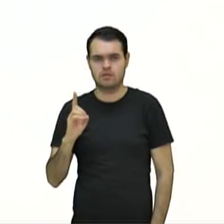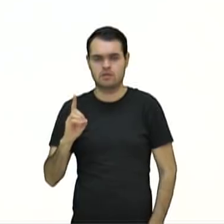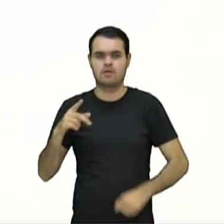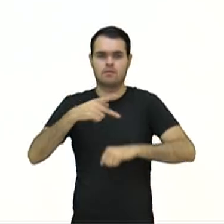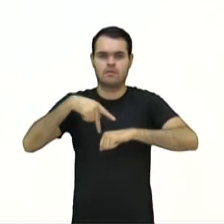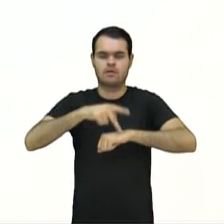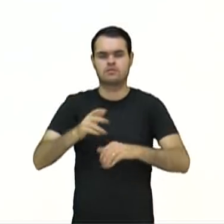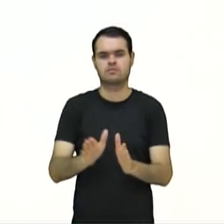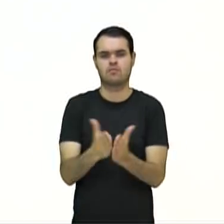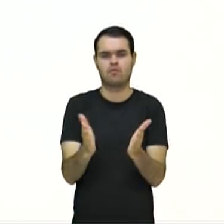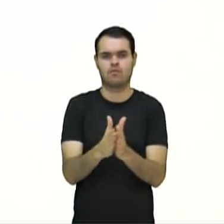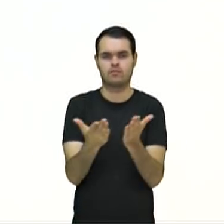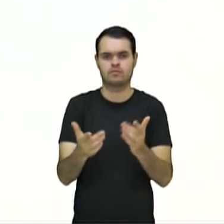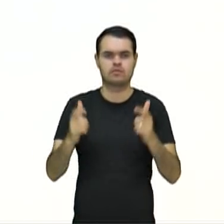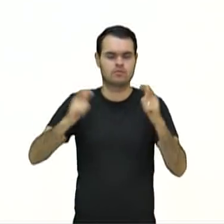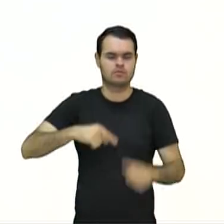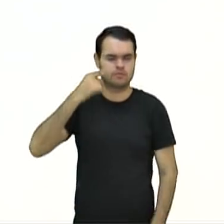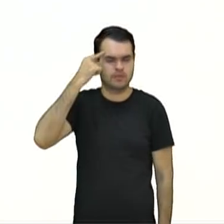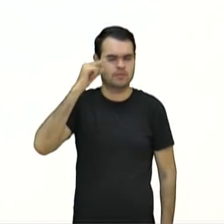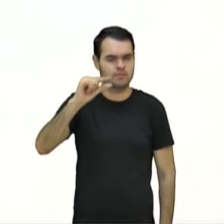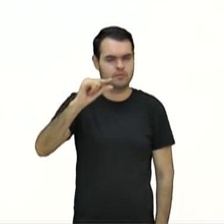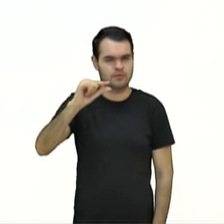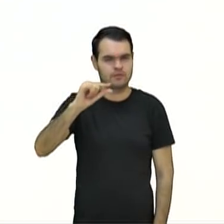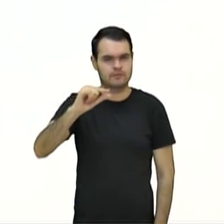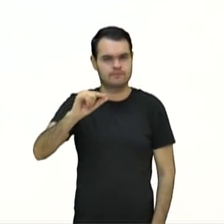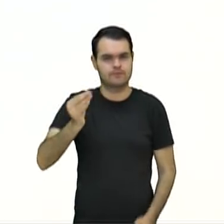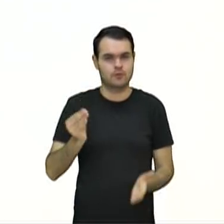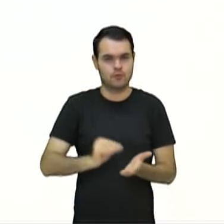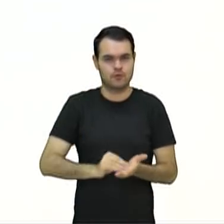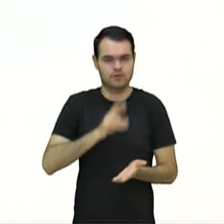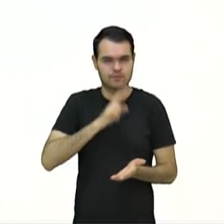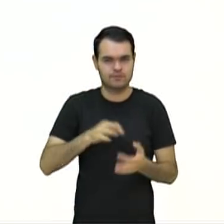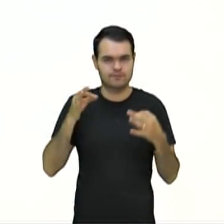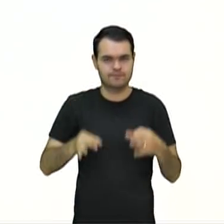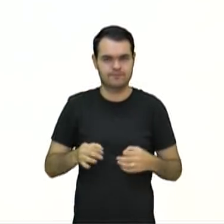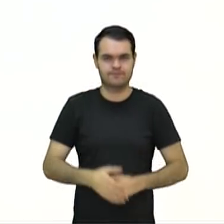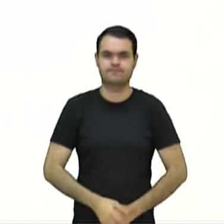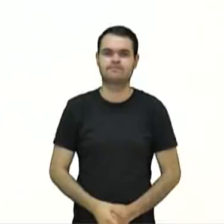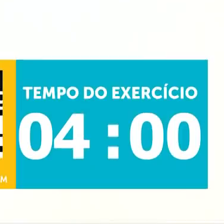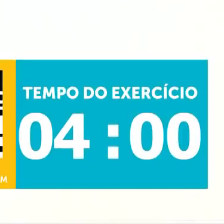países pobres? Pense um pouquinho e marque a resposta correta.